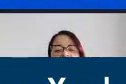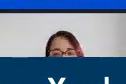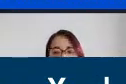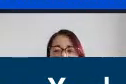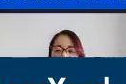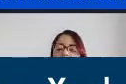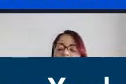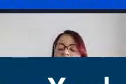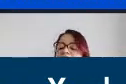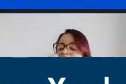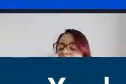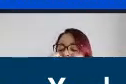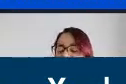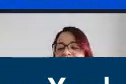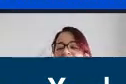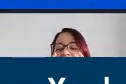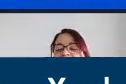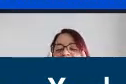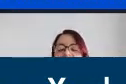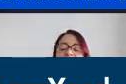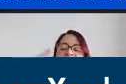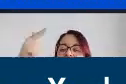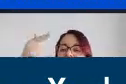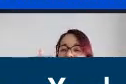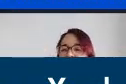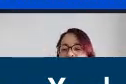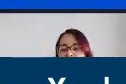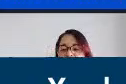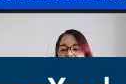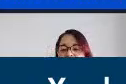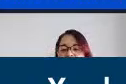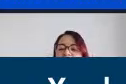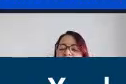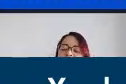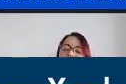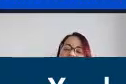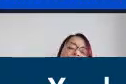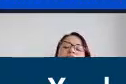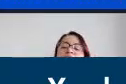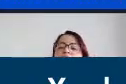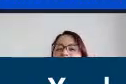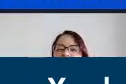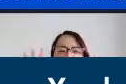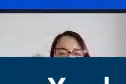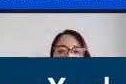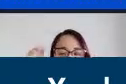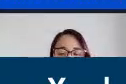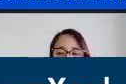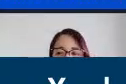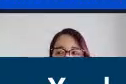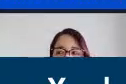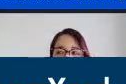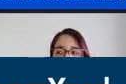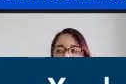rever vocês assim de tanto tempo. Estão me ouvindo?